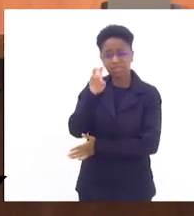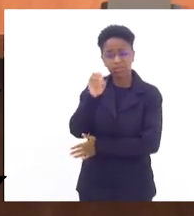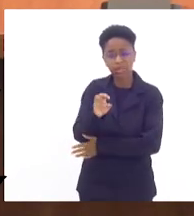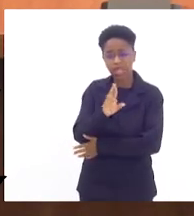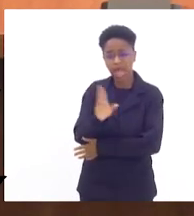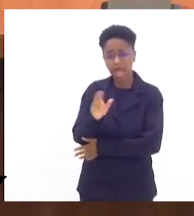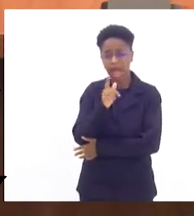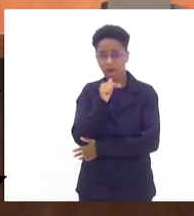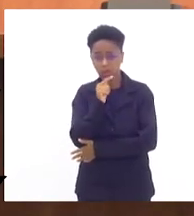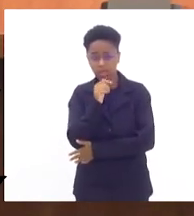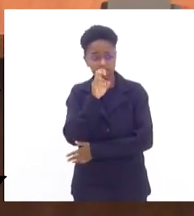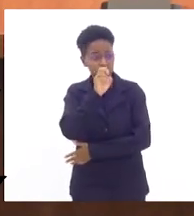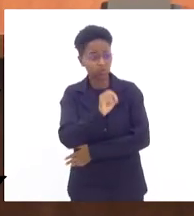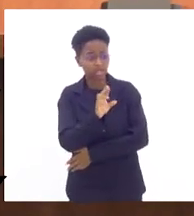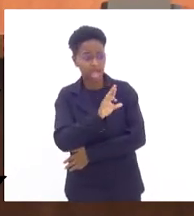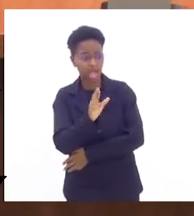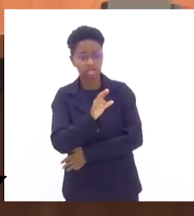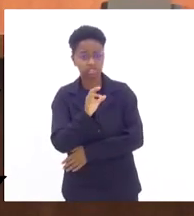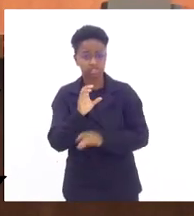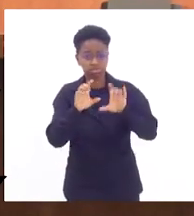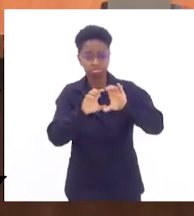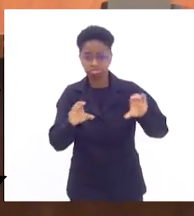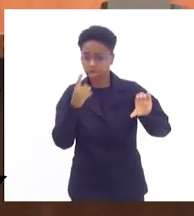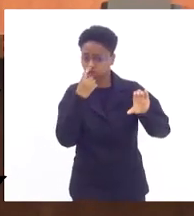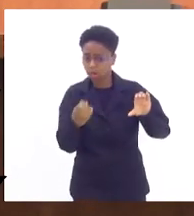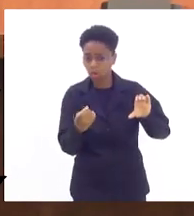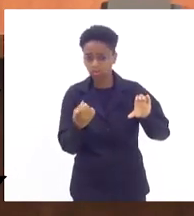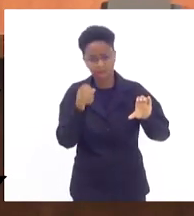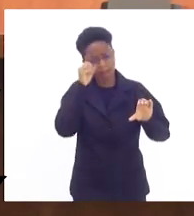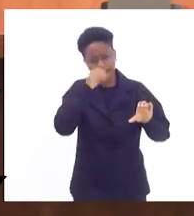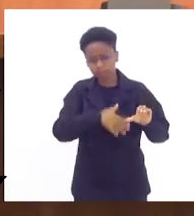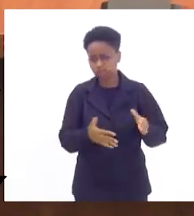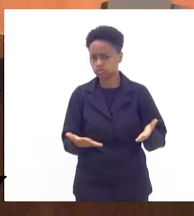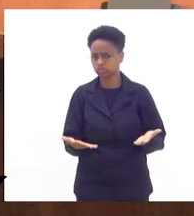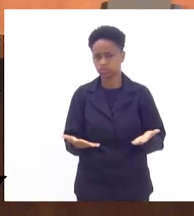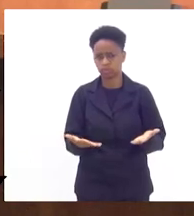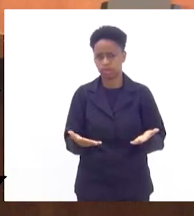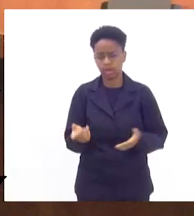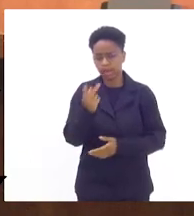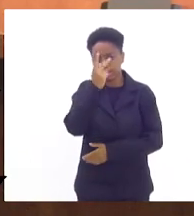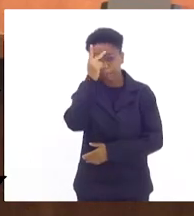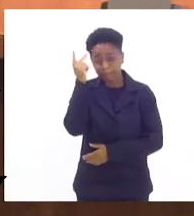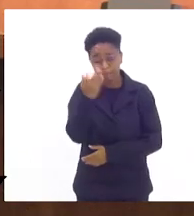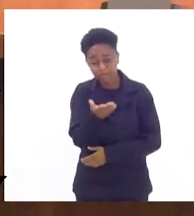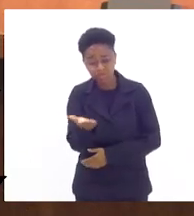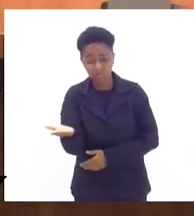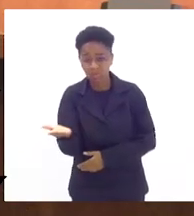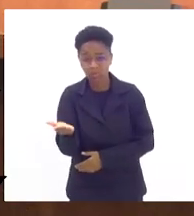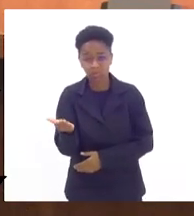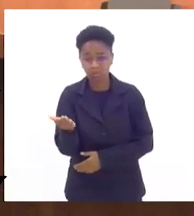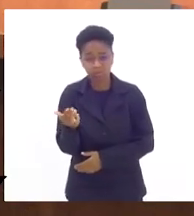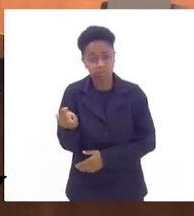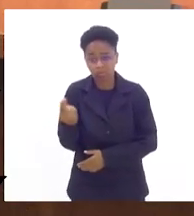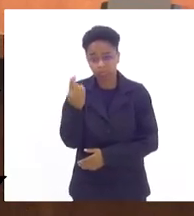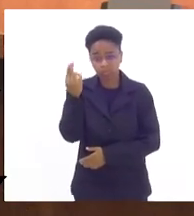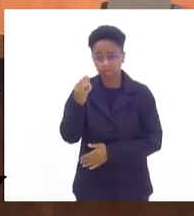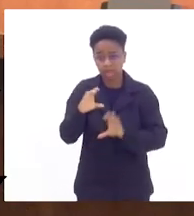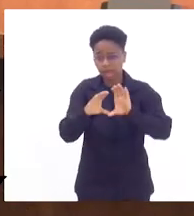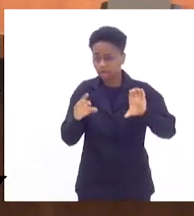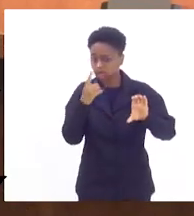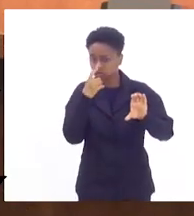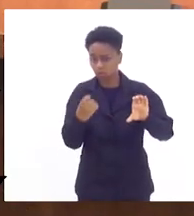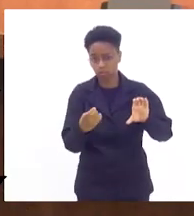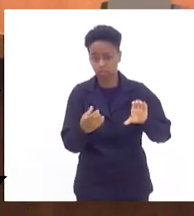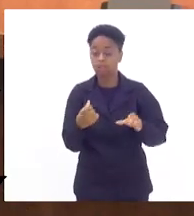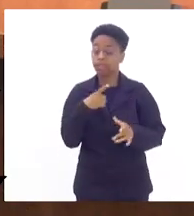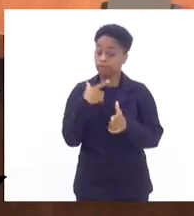água e R$50 de esgoto. Um absurdo, essa pessoa não vai ter condições de ter o esgoto. A gente também